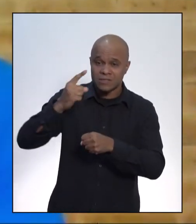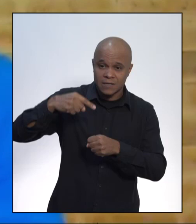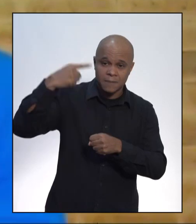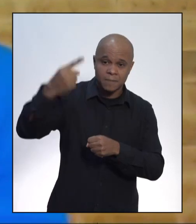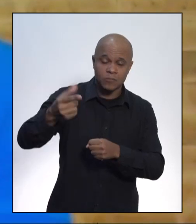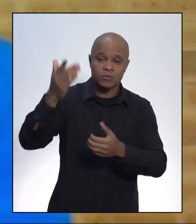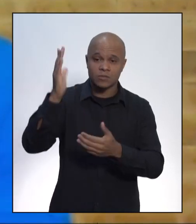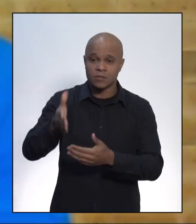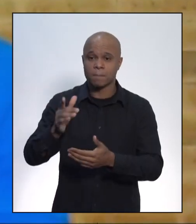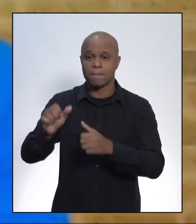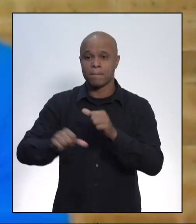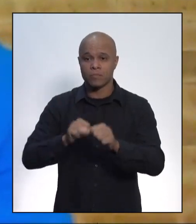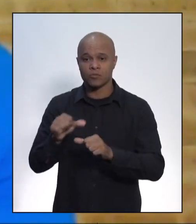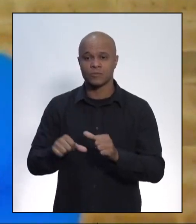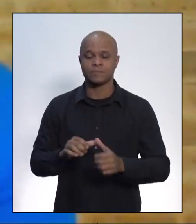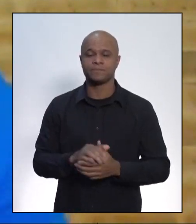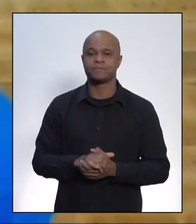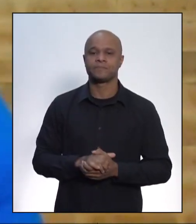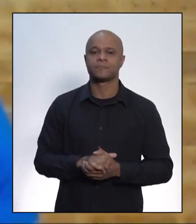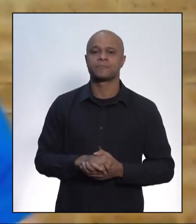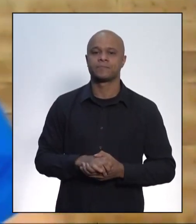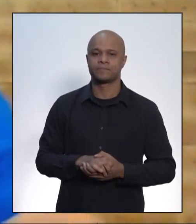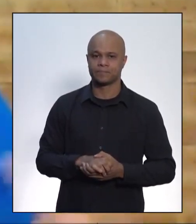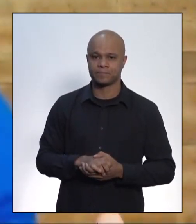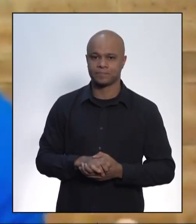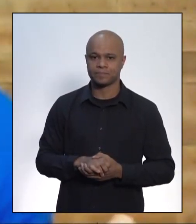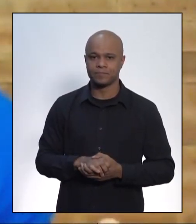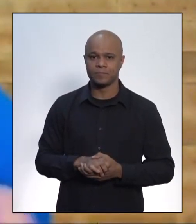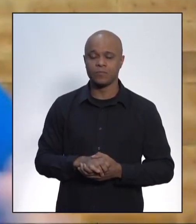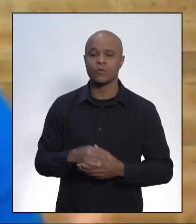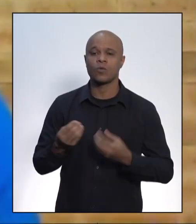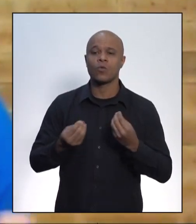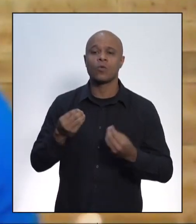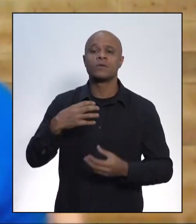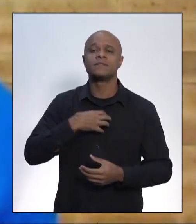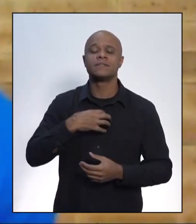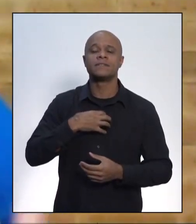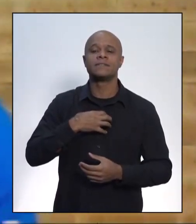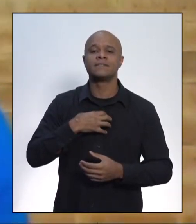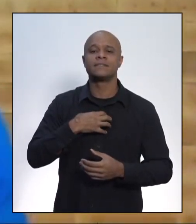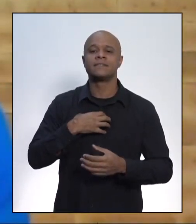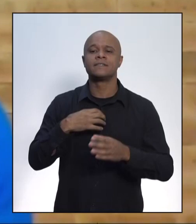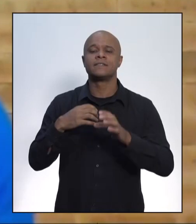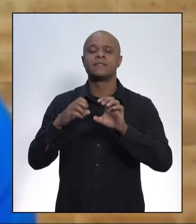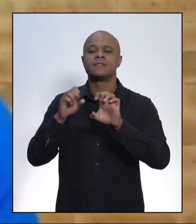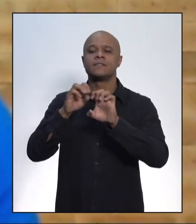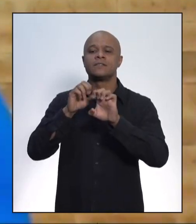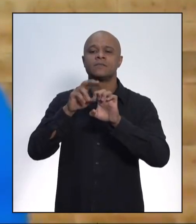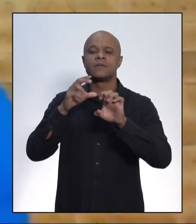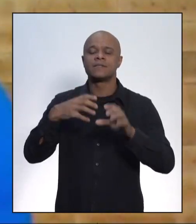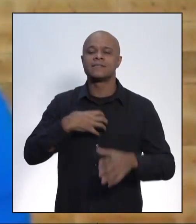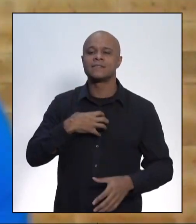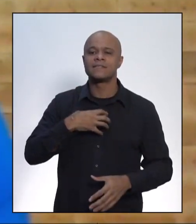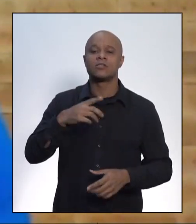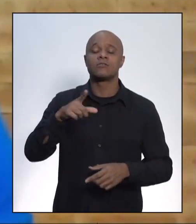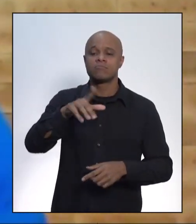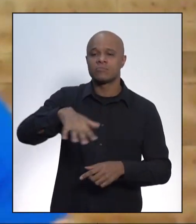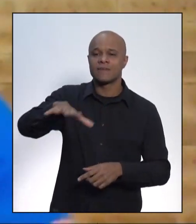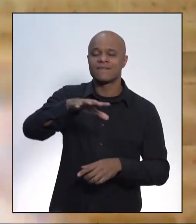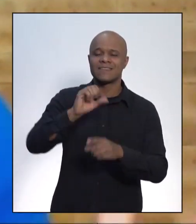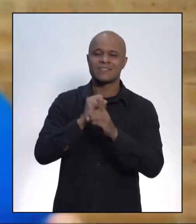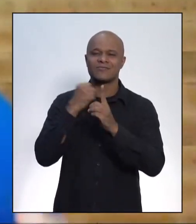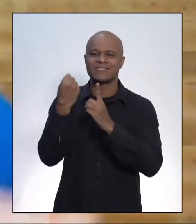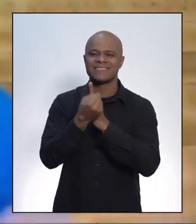no mercado. Como você se sente como empreendedor? Eu me sinto bem, principalmente porque o que a gente faz tem um impacto social muito legal.